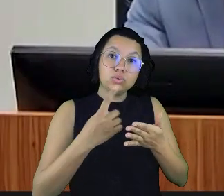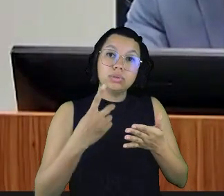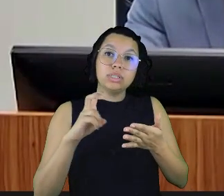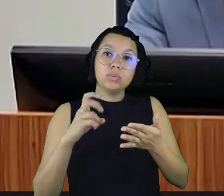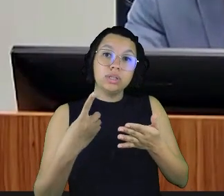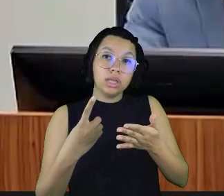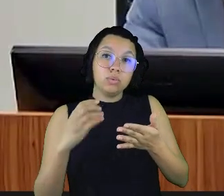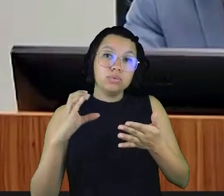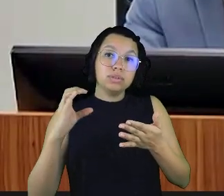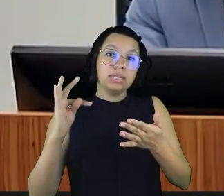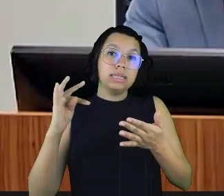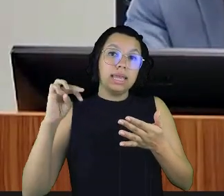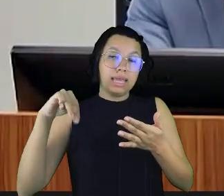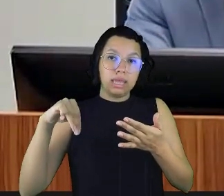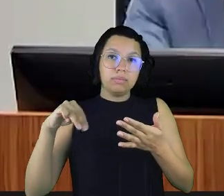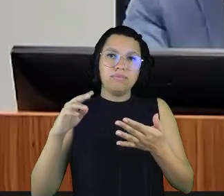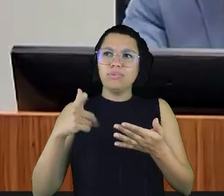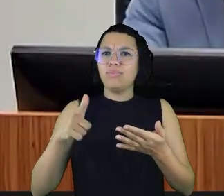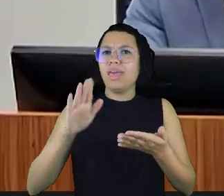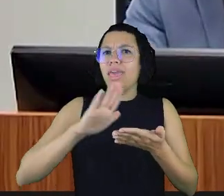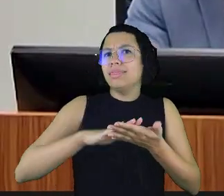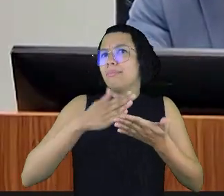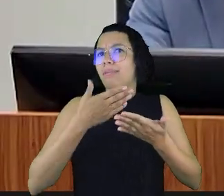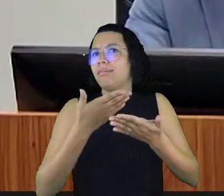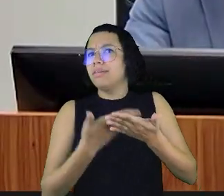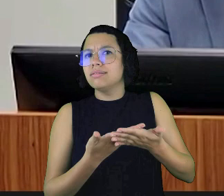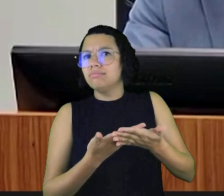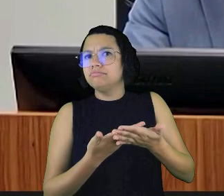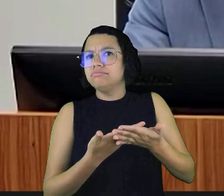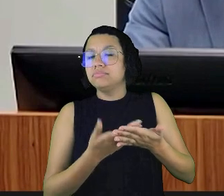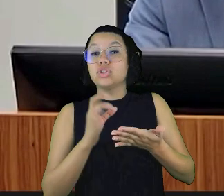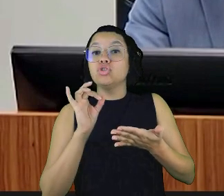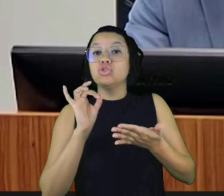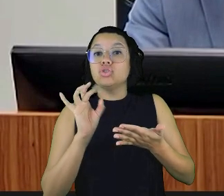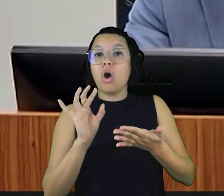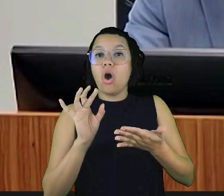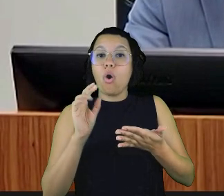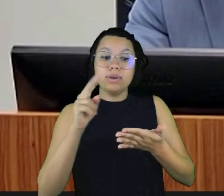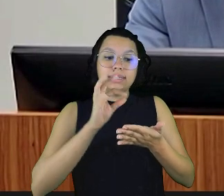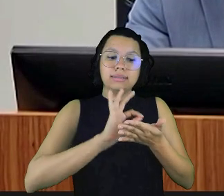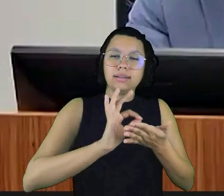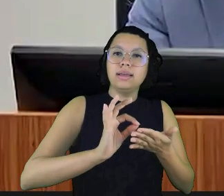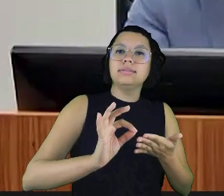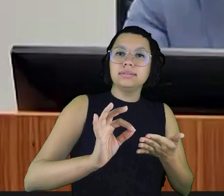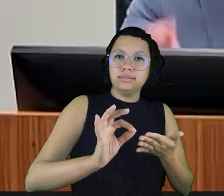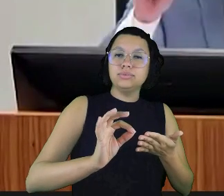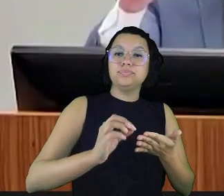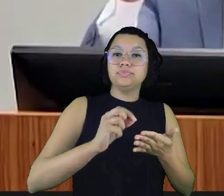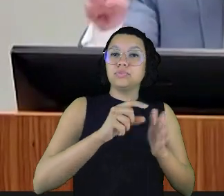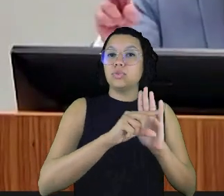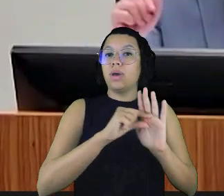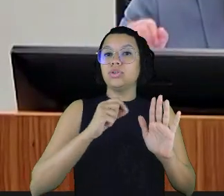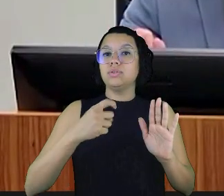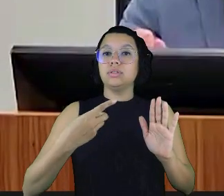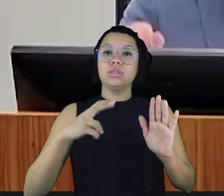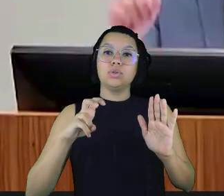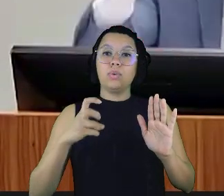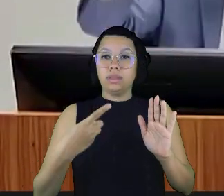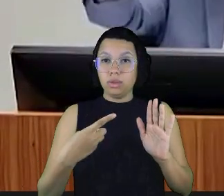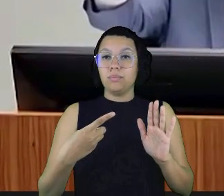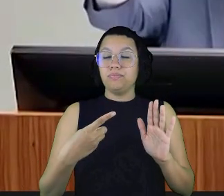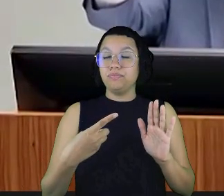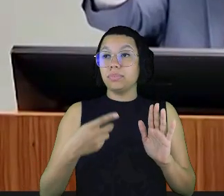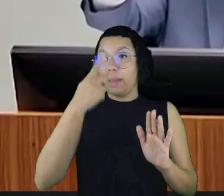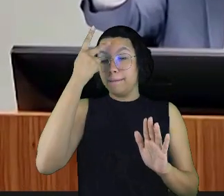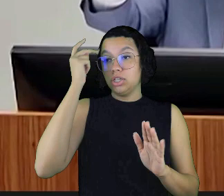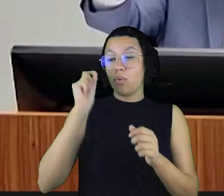existe interpretação. É só o que está escrito no artigo 151 do CTN. Então, veja, o sujeito que ajuizou uma ação anulatória, ele